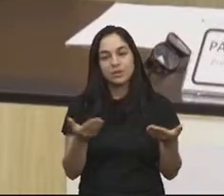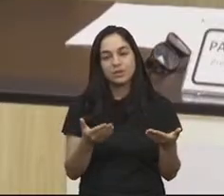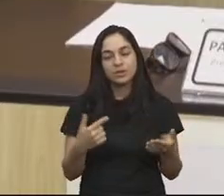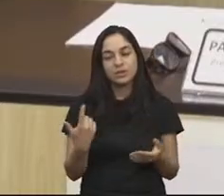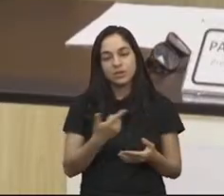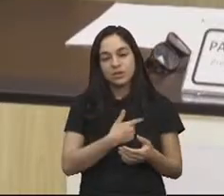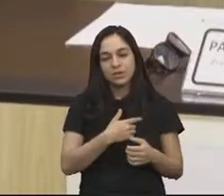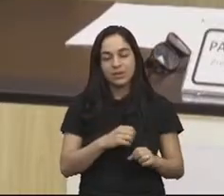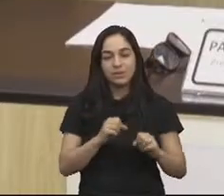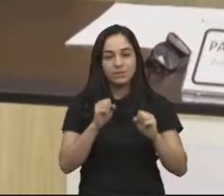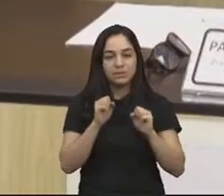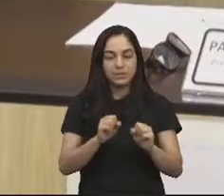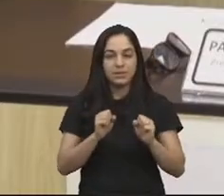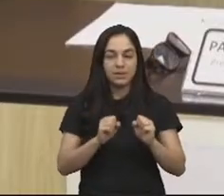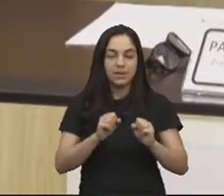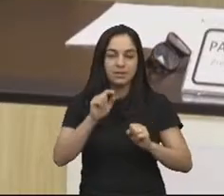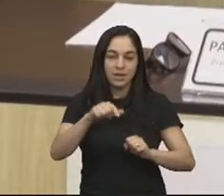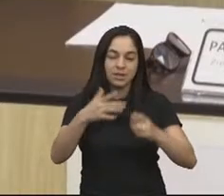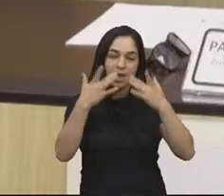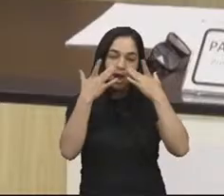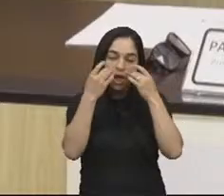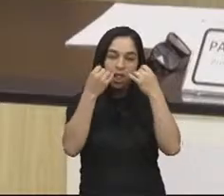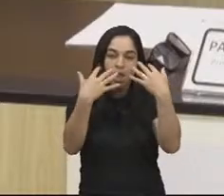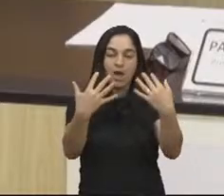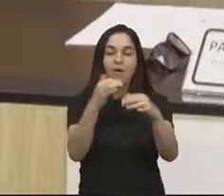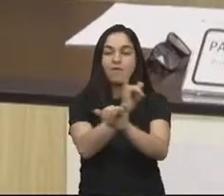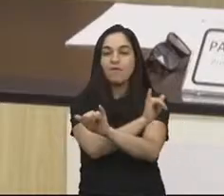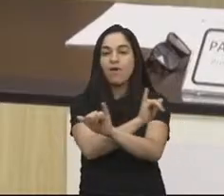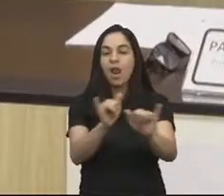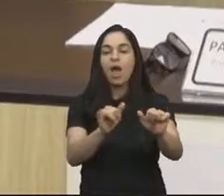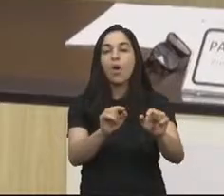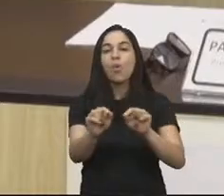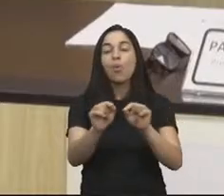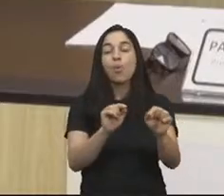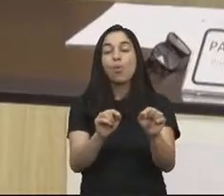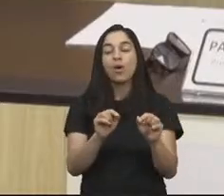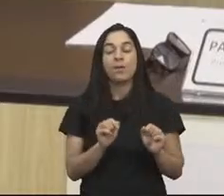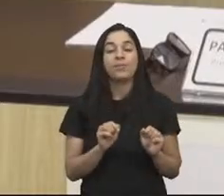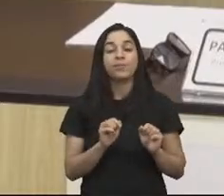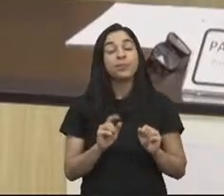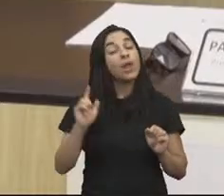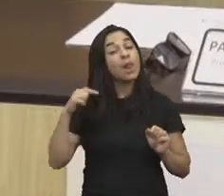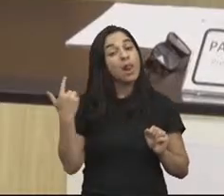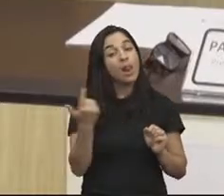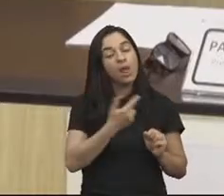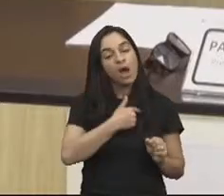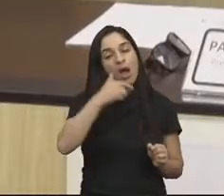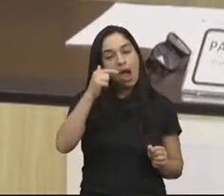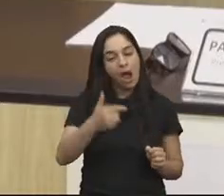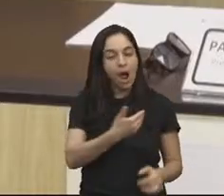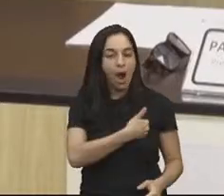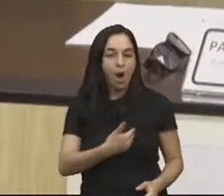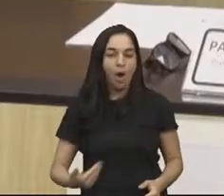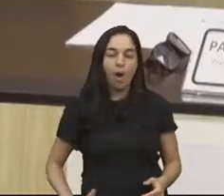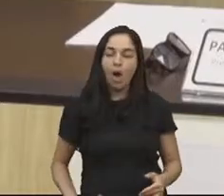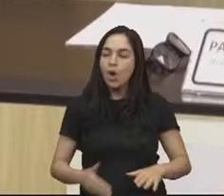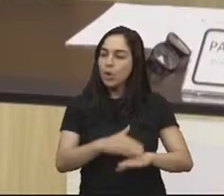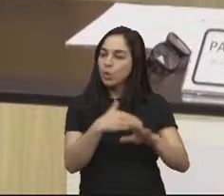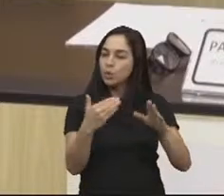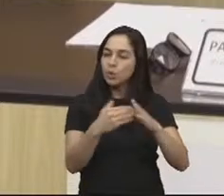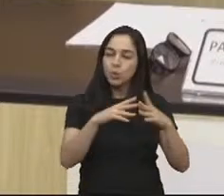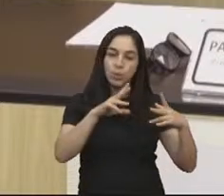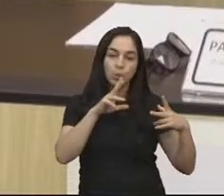gente fizesse essa audiência pública, dizer para vocês que nós, do governo, vamos fazer todo o esforço para